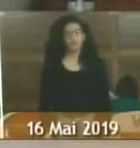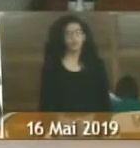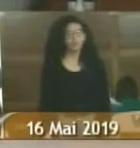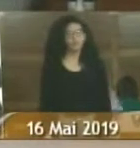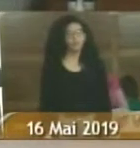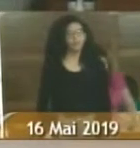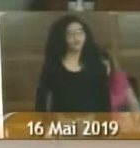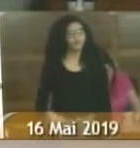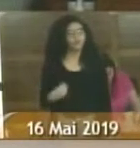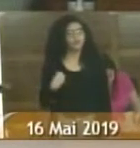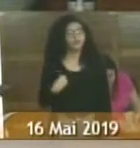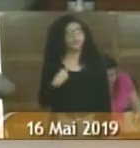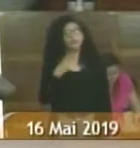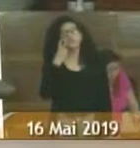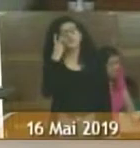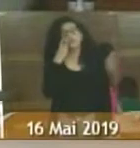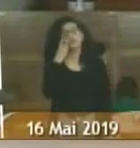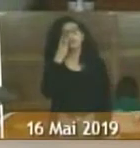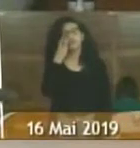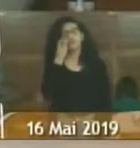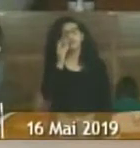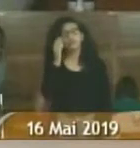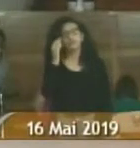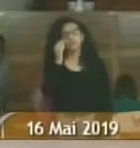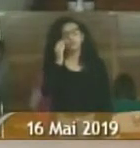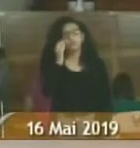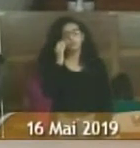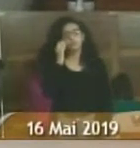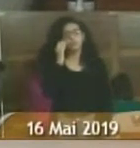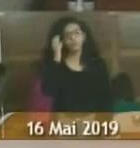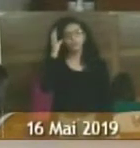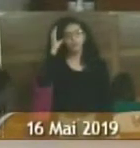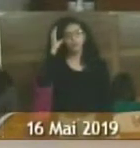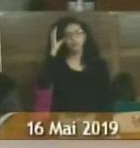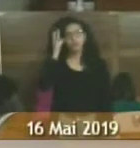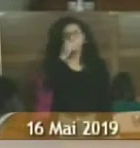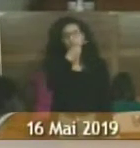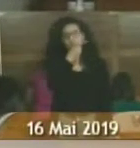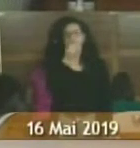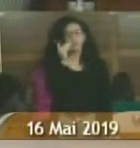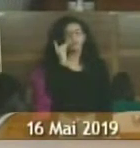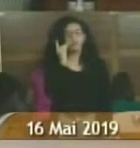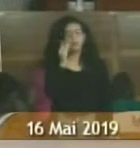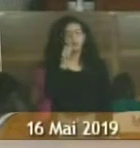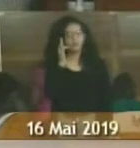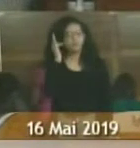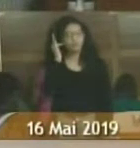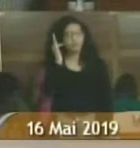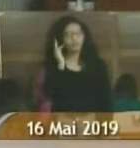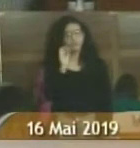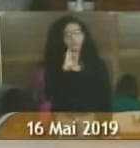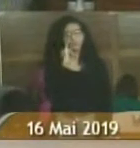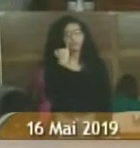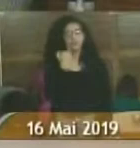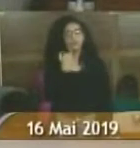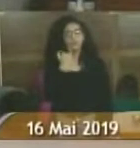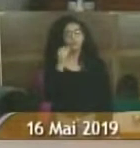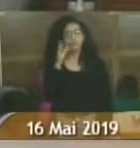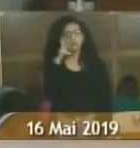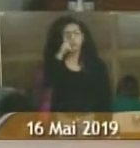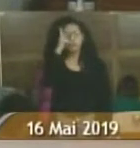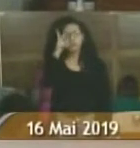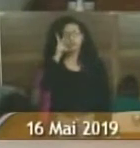dos vereadores que seguem: Canindé do Social, Claudinho, Dedé da Loteria, Flavinho Araújo, Jane Veiga,